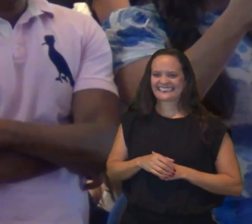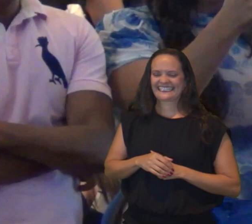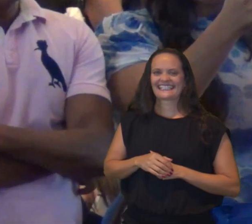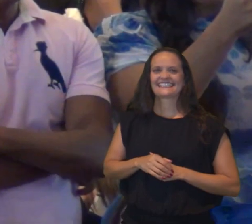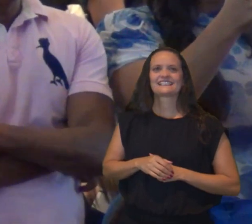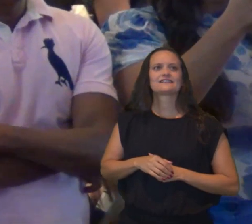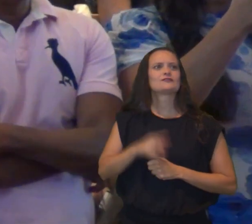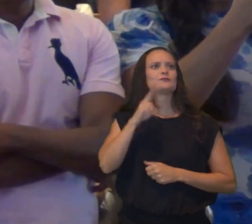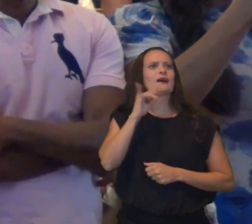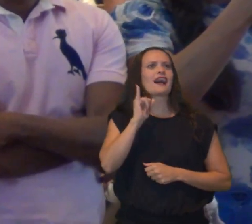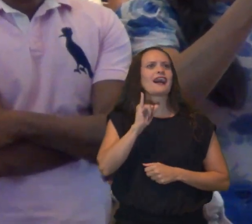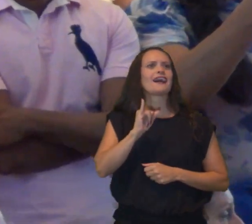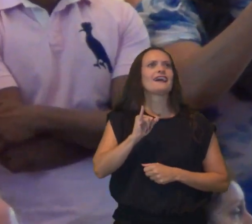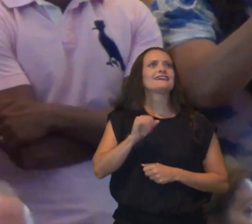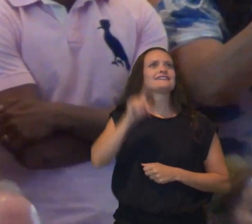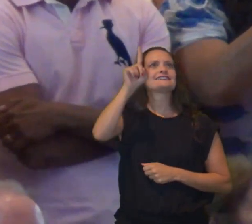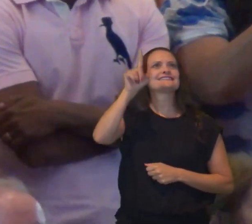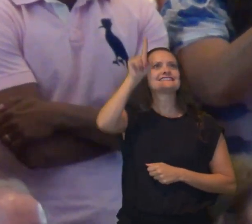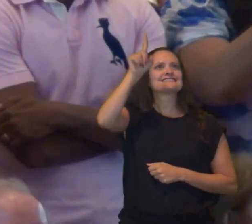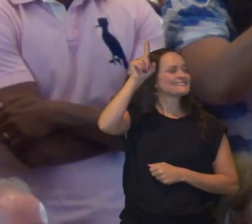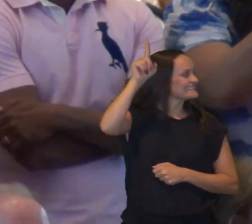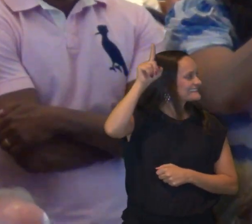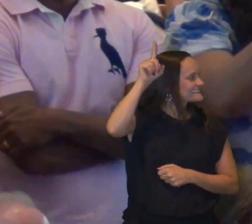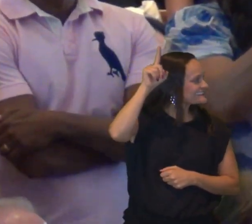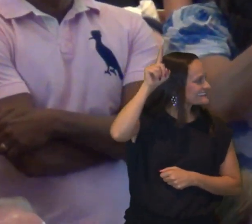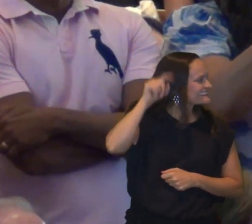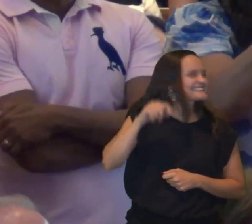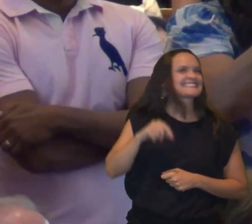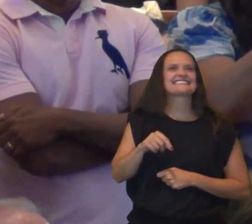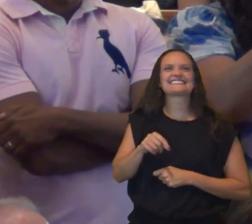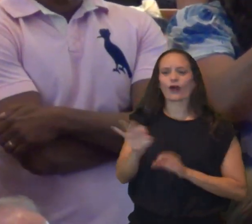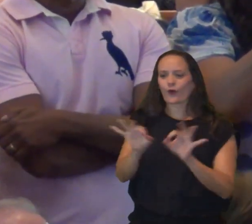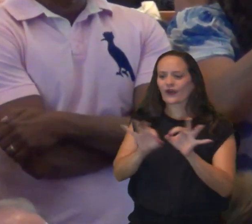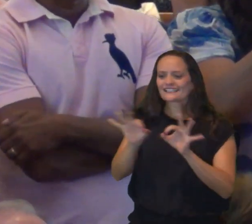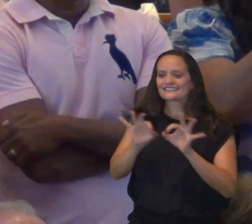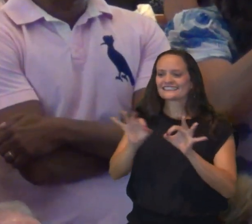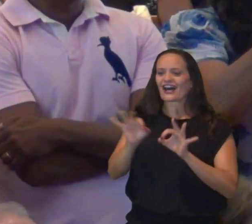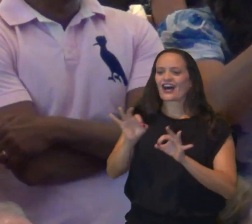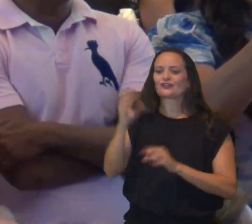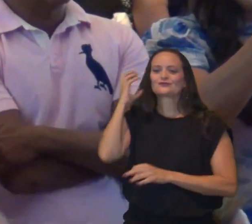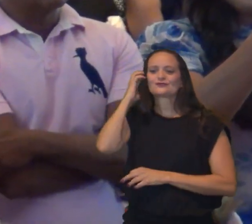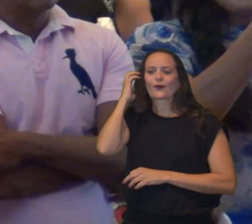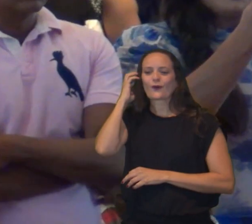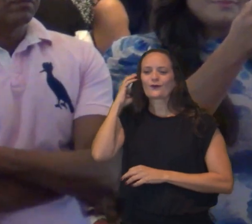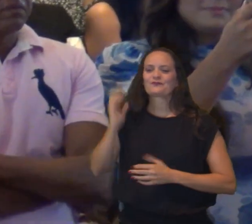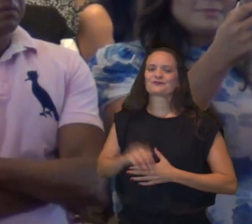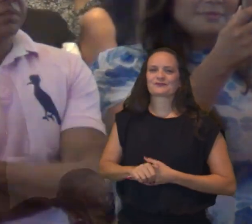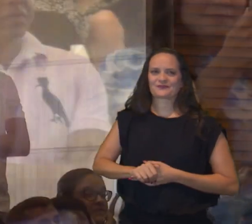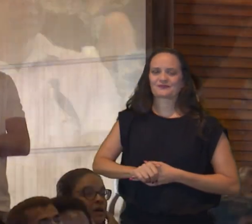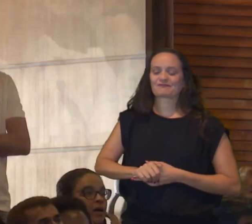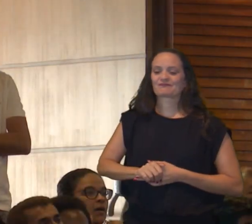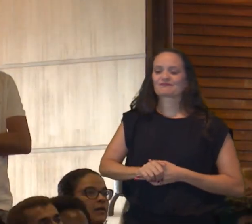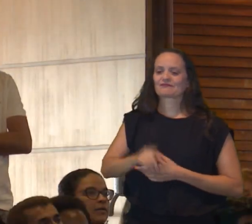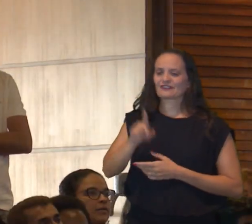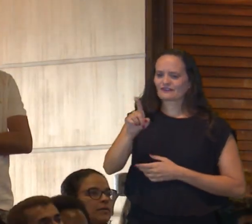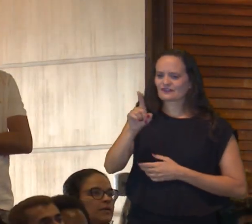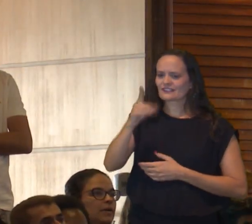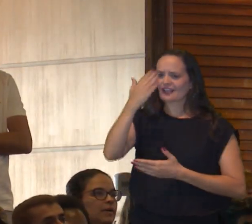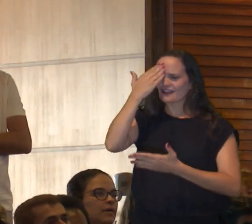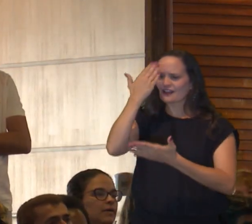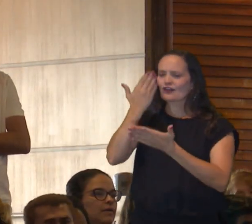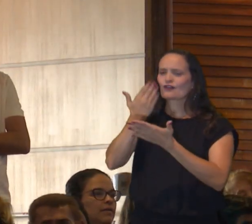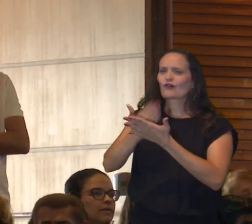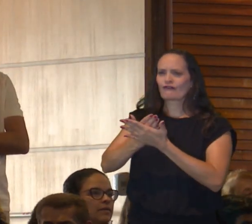Cadê o papai? Está lá em cima, está no som. Você, Henrique, confirma a